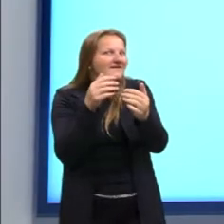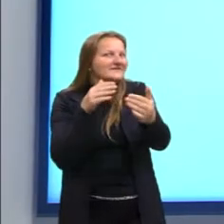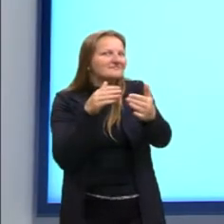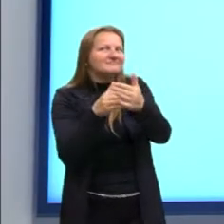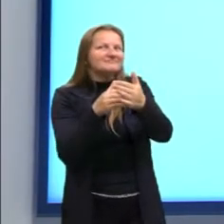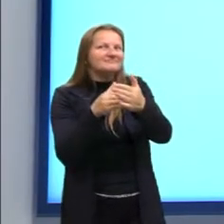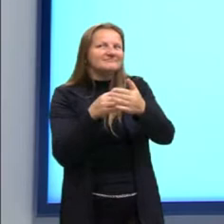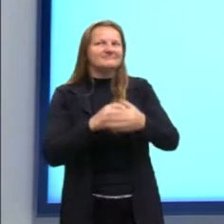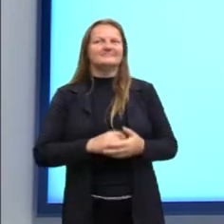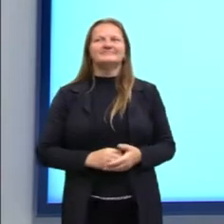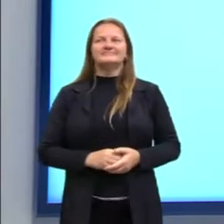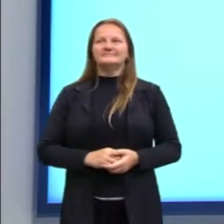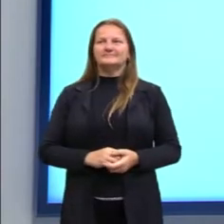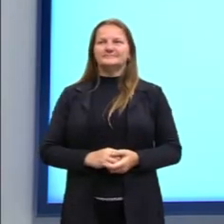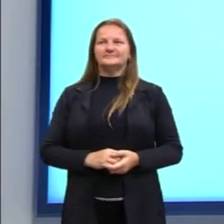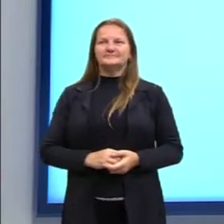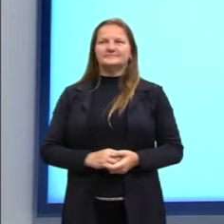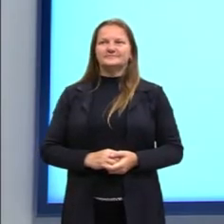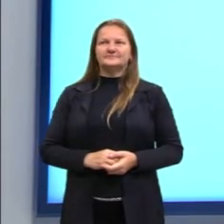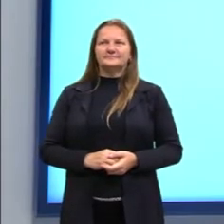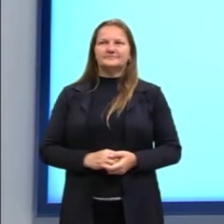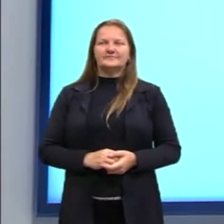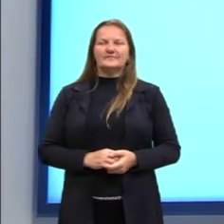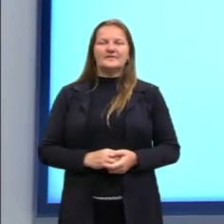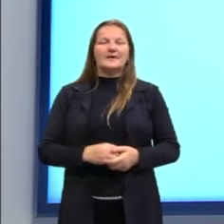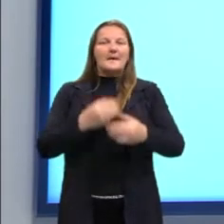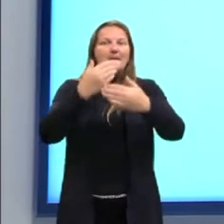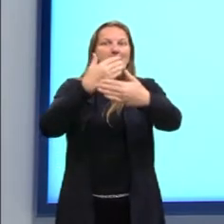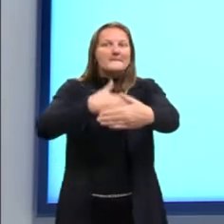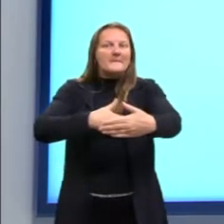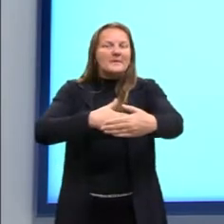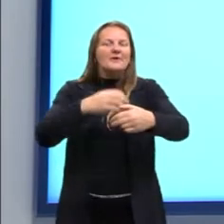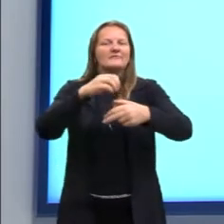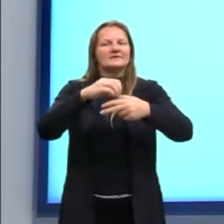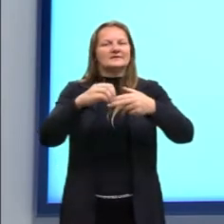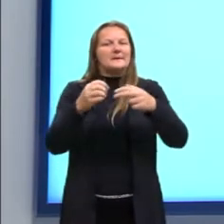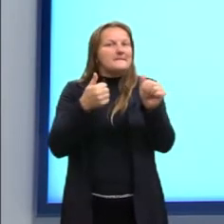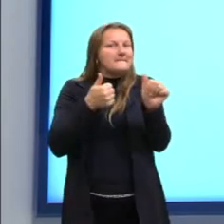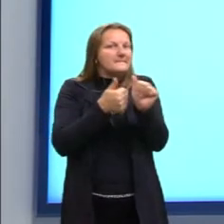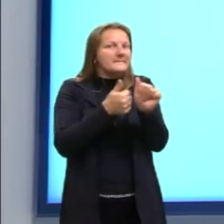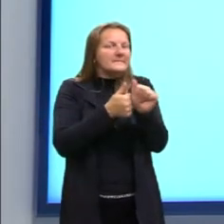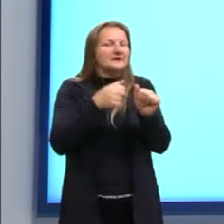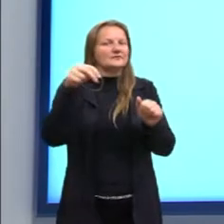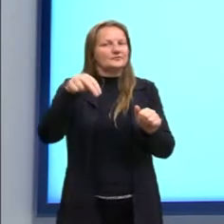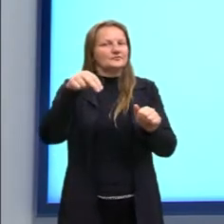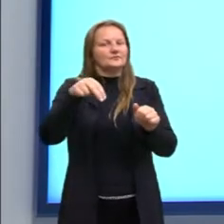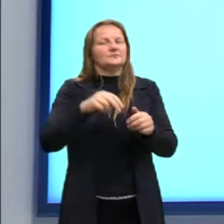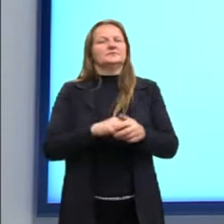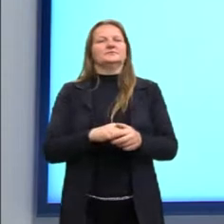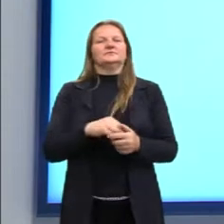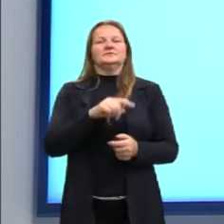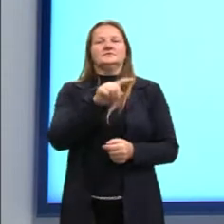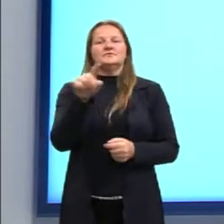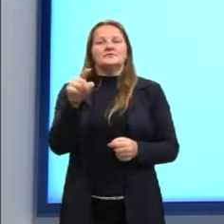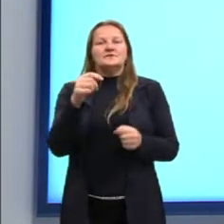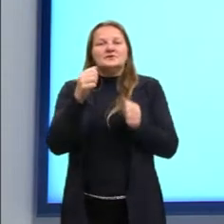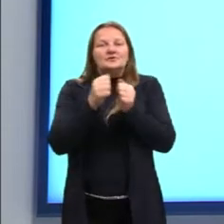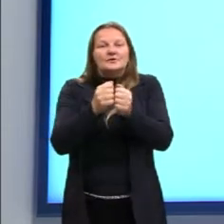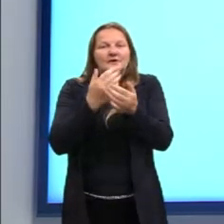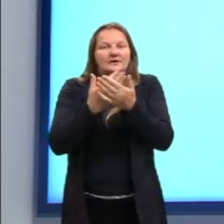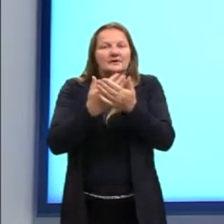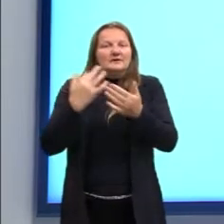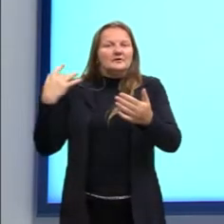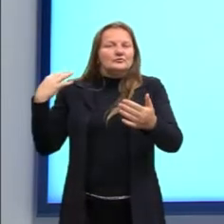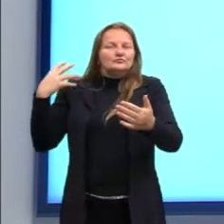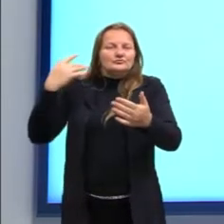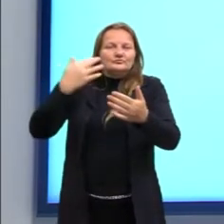trajetória essa linha de chegada, porque a prova do Enem está perto. E eu tenho certeza que se vocês acompanharam todas as aulas, se